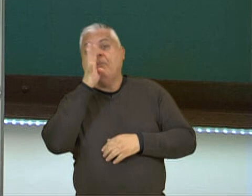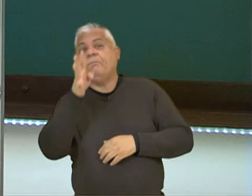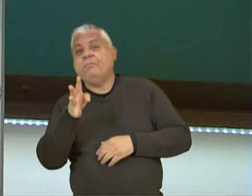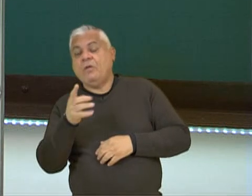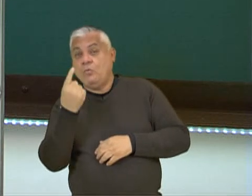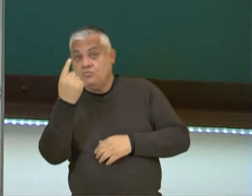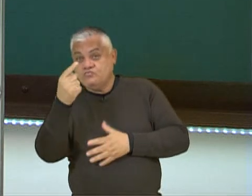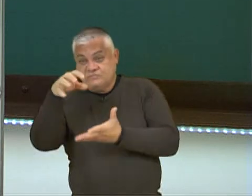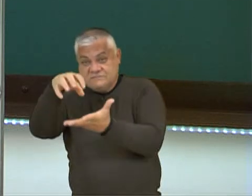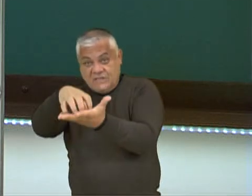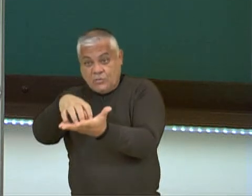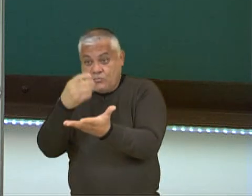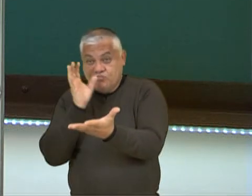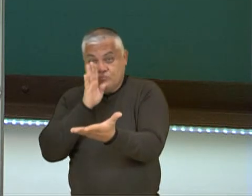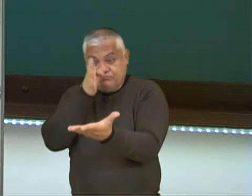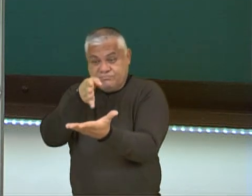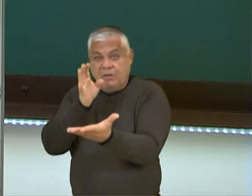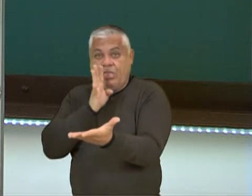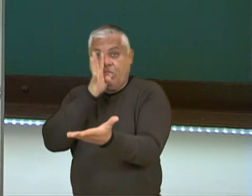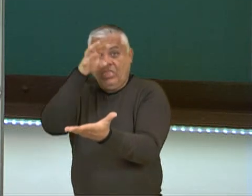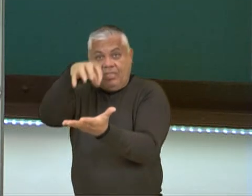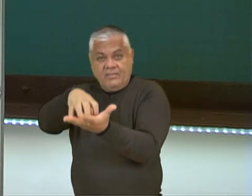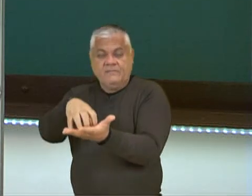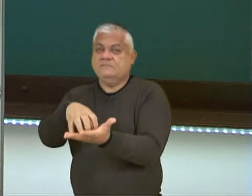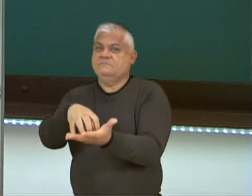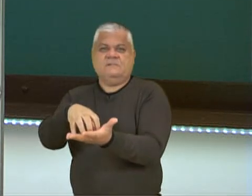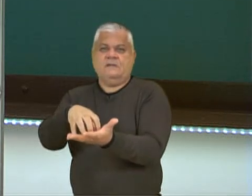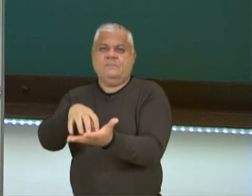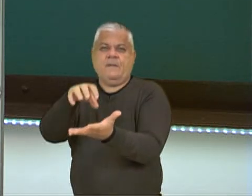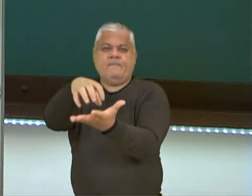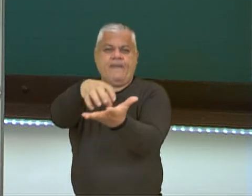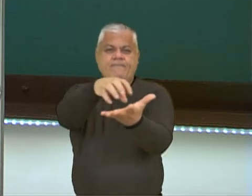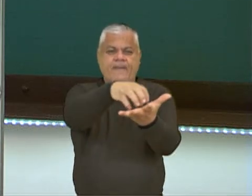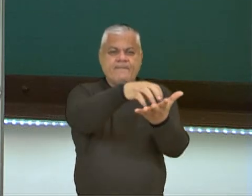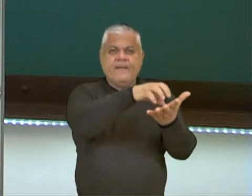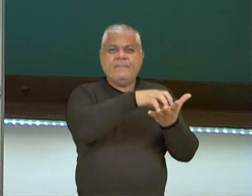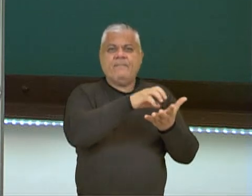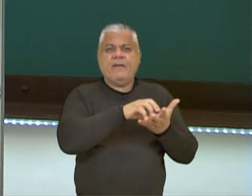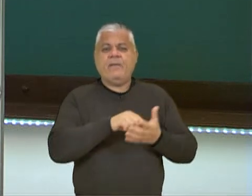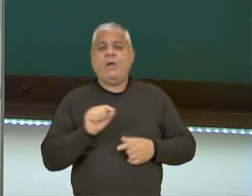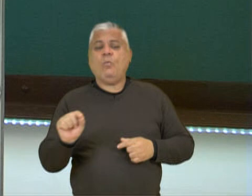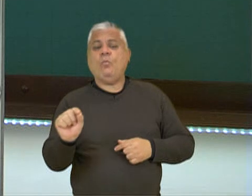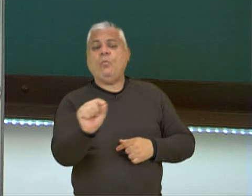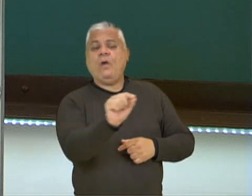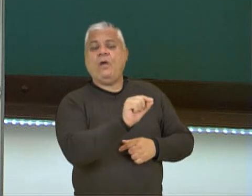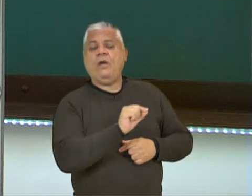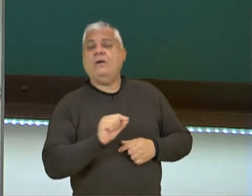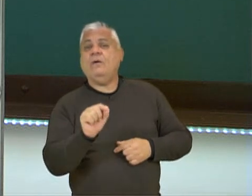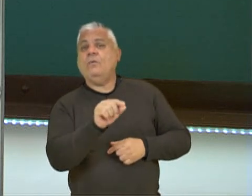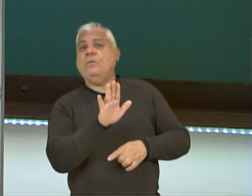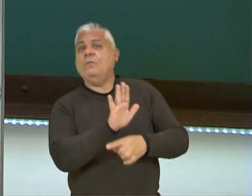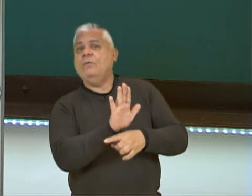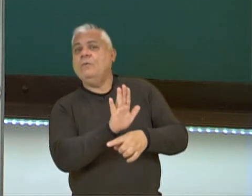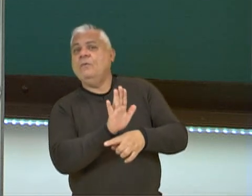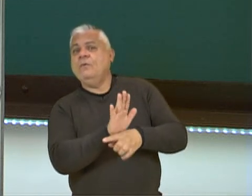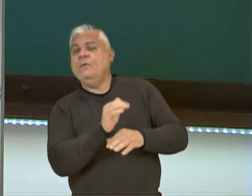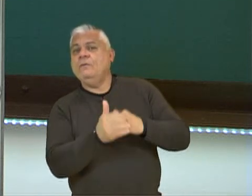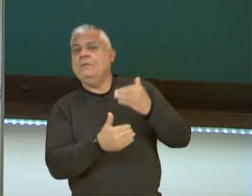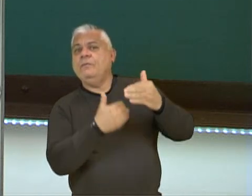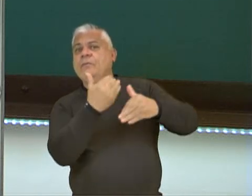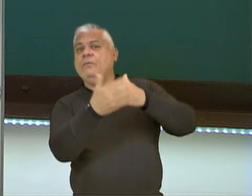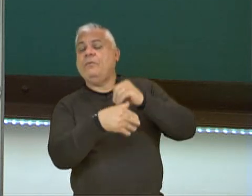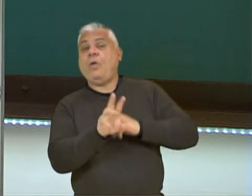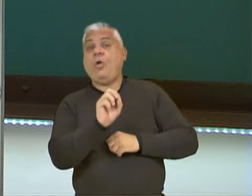um setor, né, que aconteceu isso. Temos que verificar quais setores contribuíram, né, ou